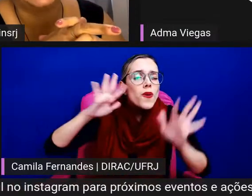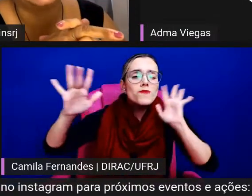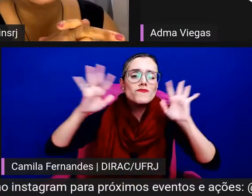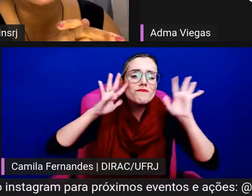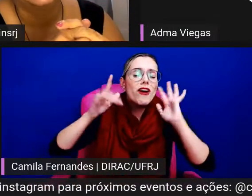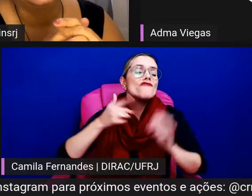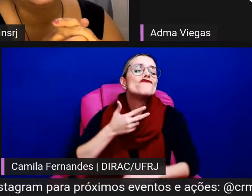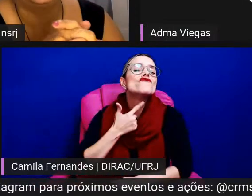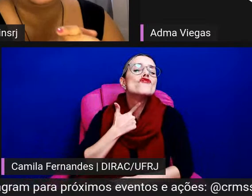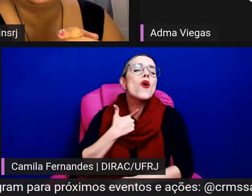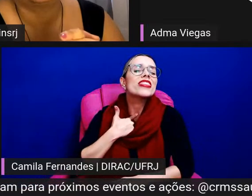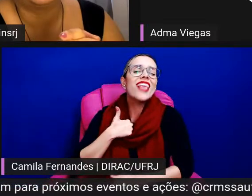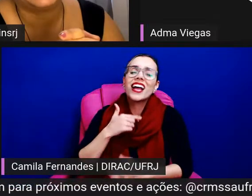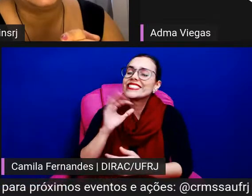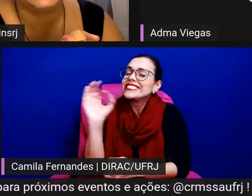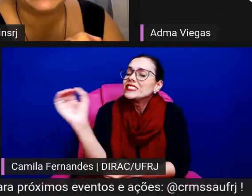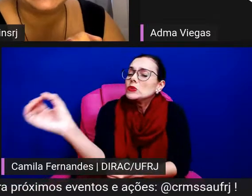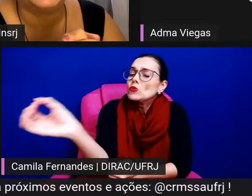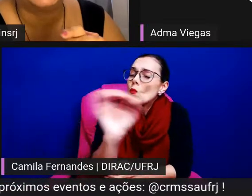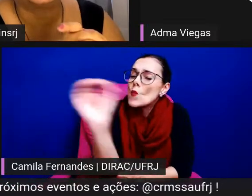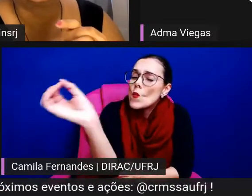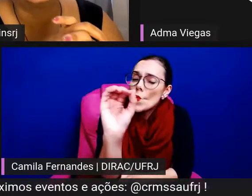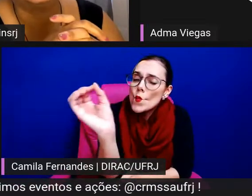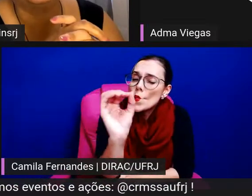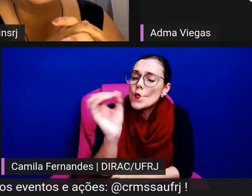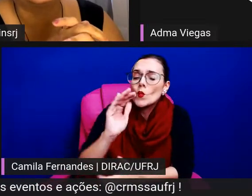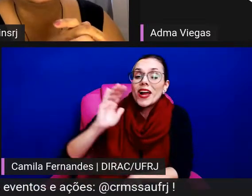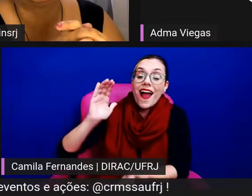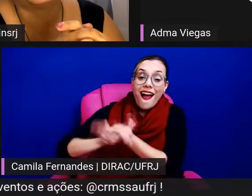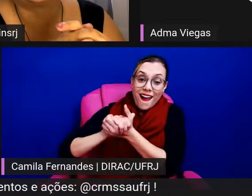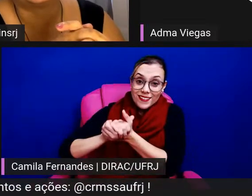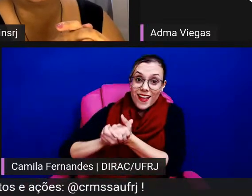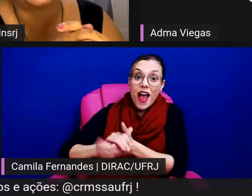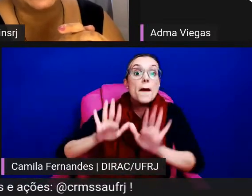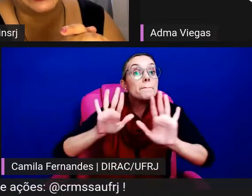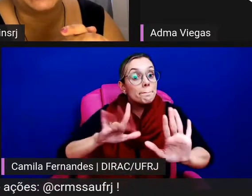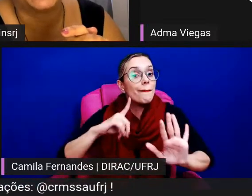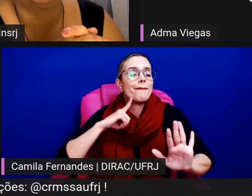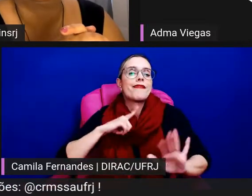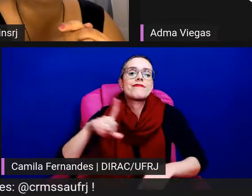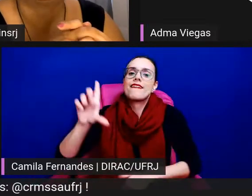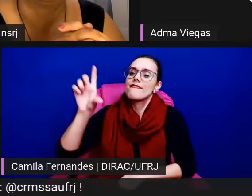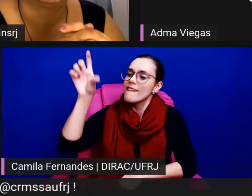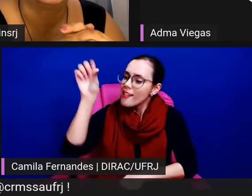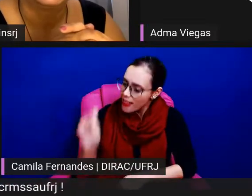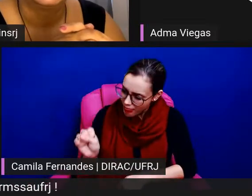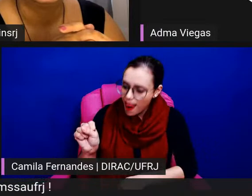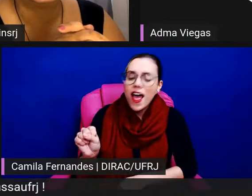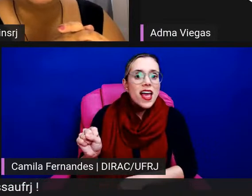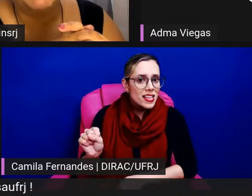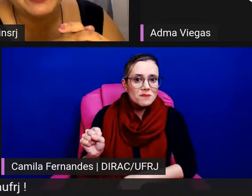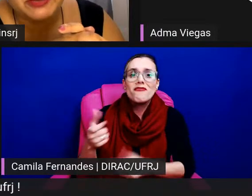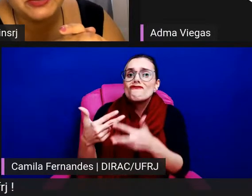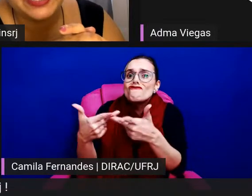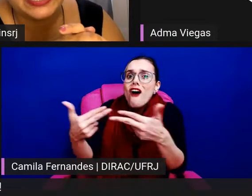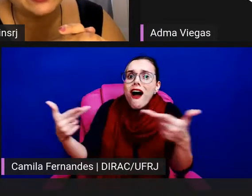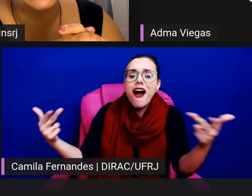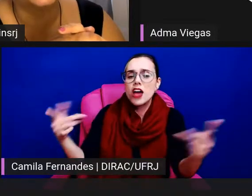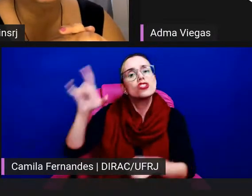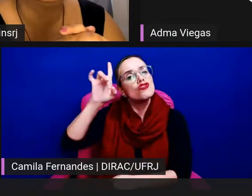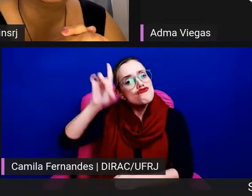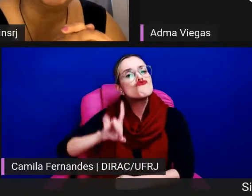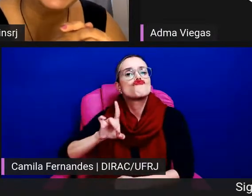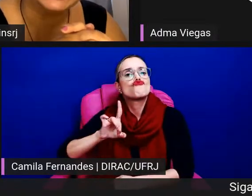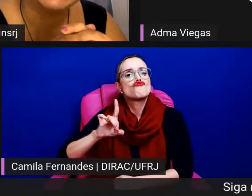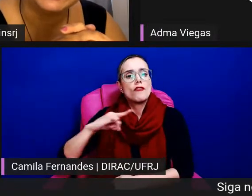das dificuldades que nós, mulheres lésbicas, temos no acesso a direitos, como por exemplo, se eu fico